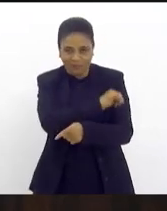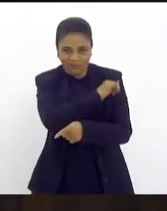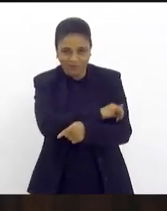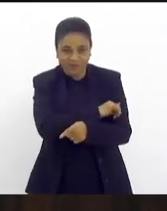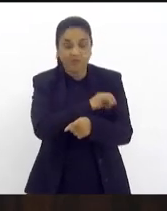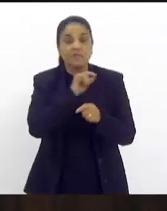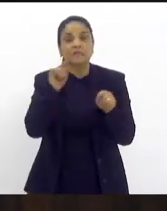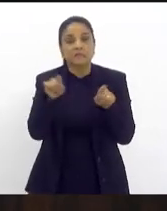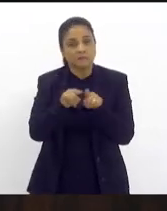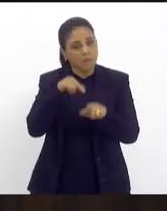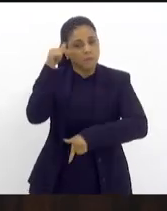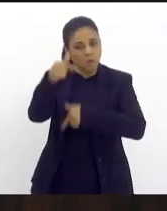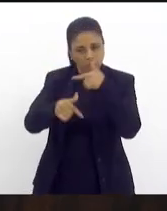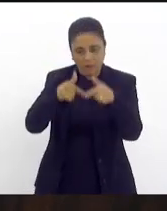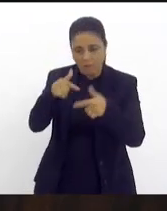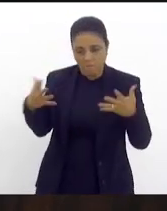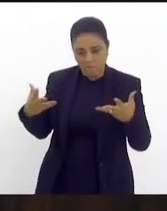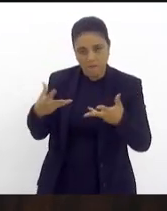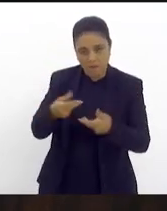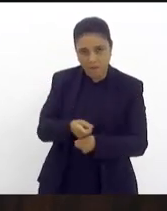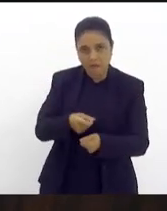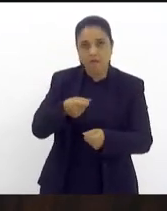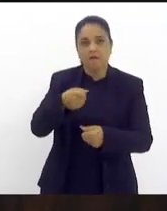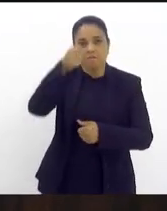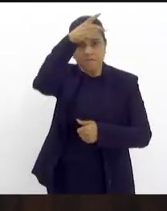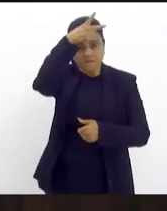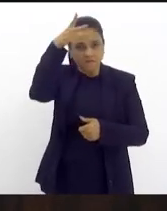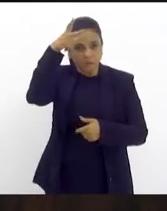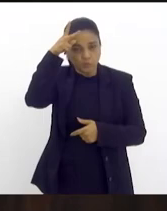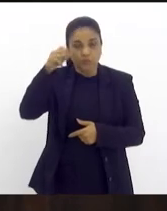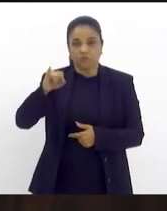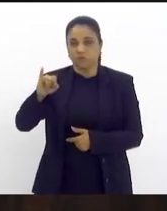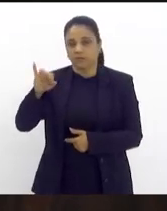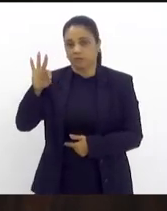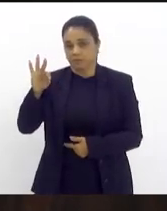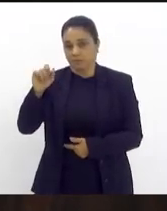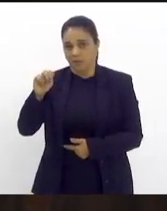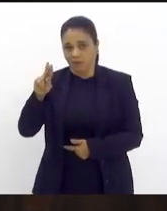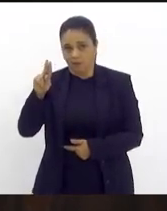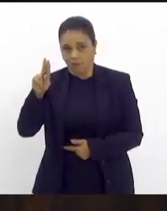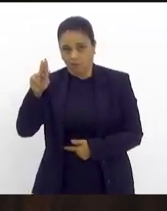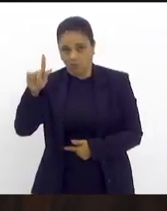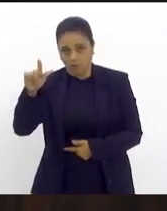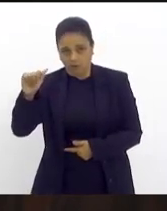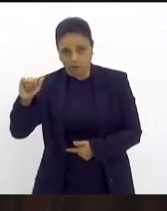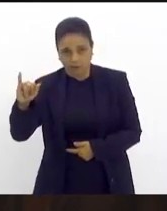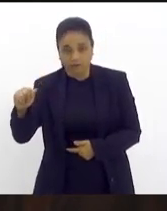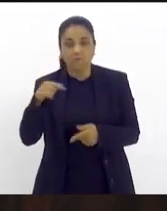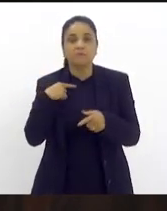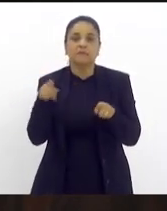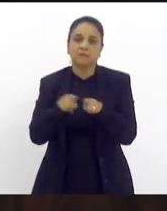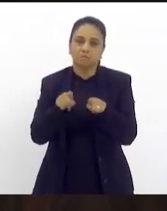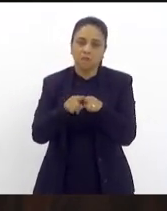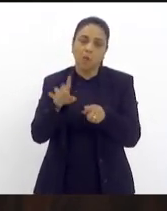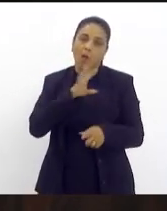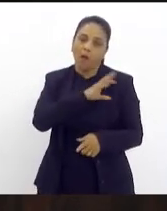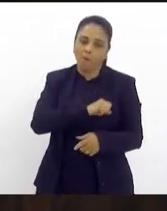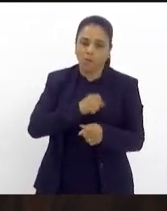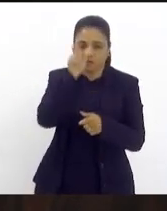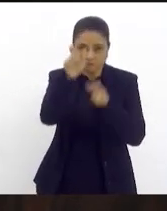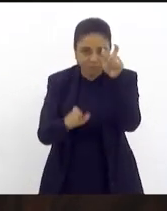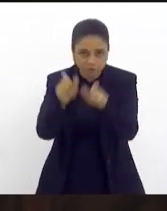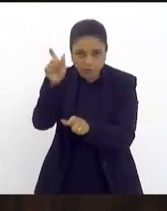brilhante trabalho realizado à frente da Prefeitura de Itaguaí, mas, acima de tudo, pelo amor ao próximo.